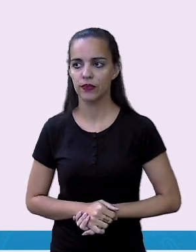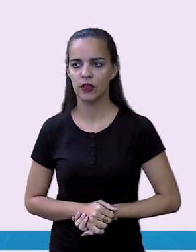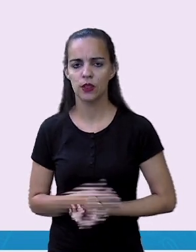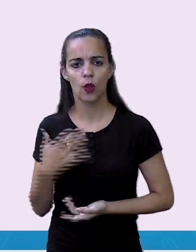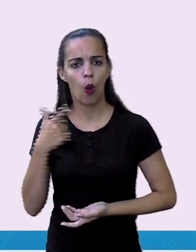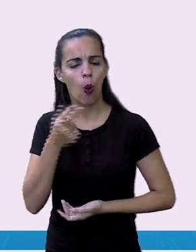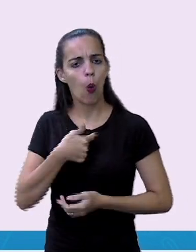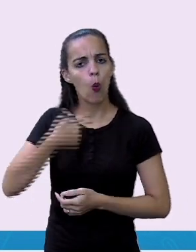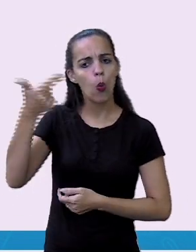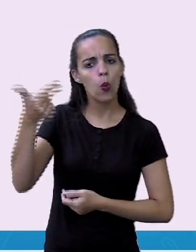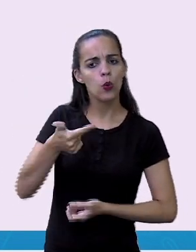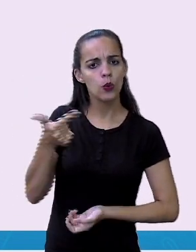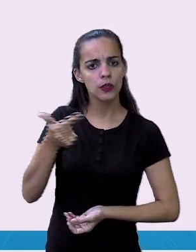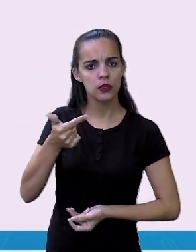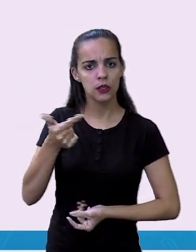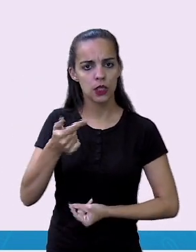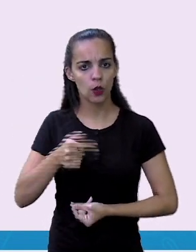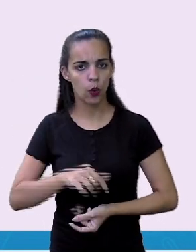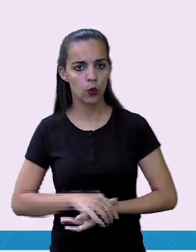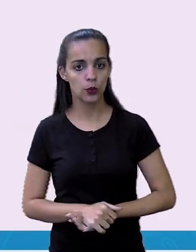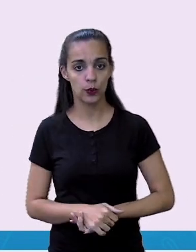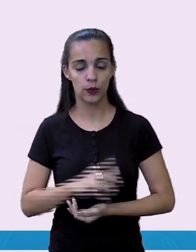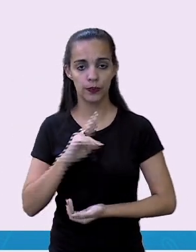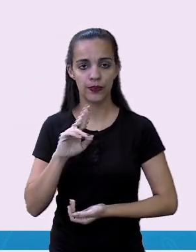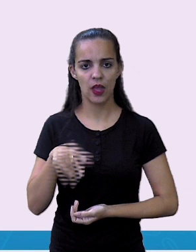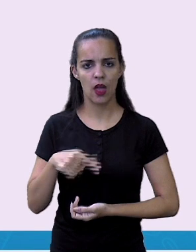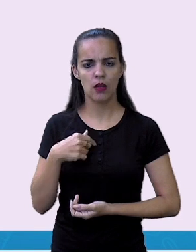No segundo, eu tenho